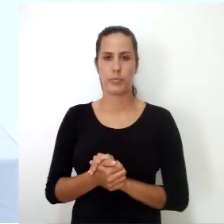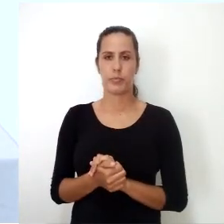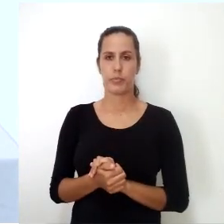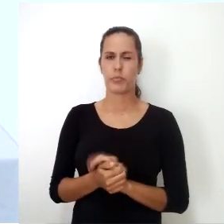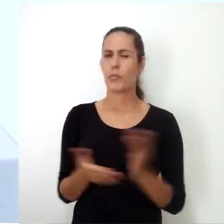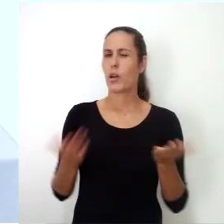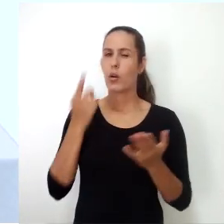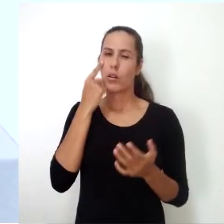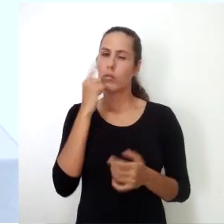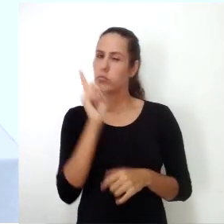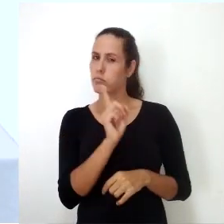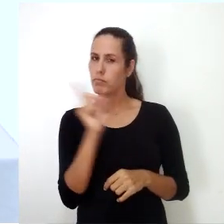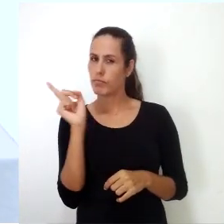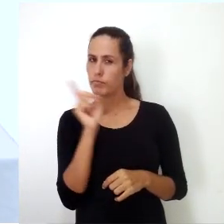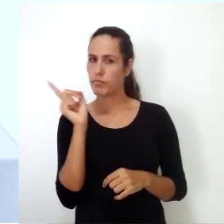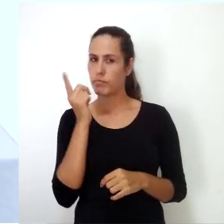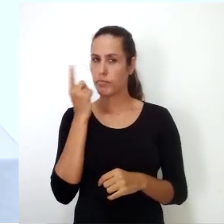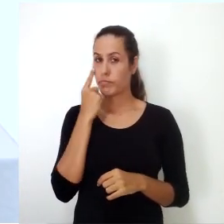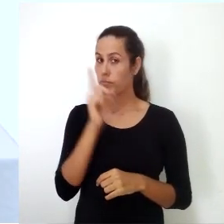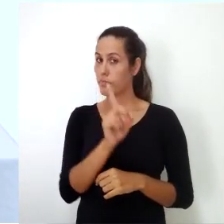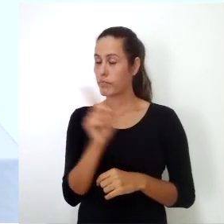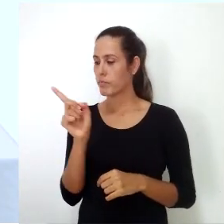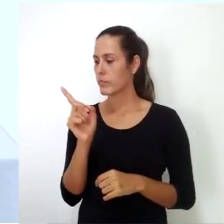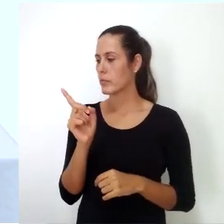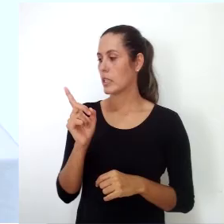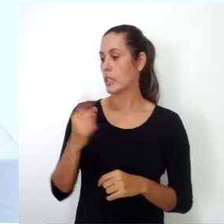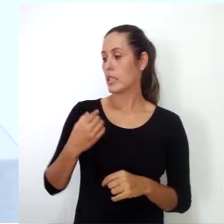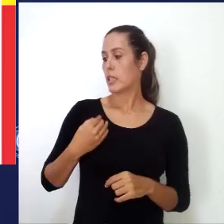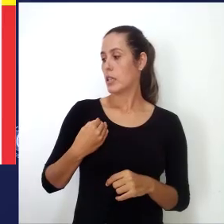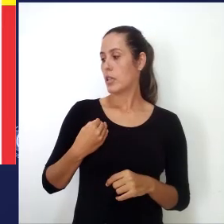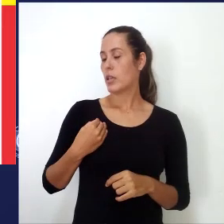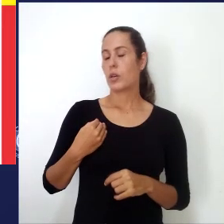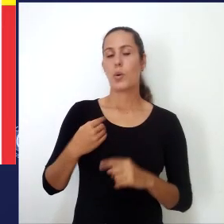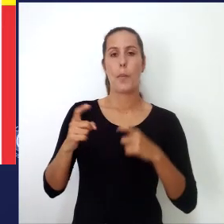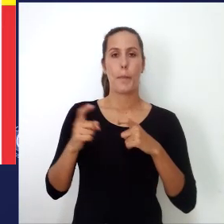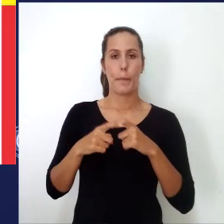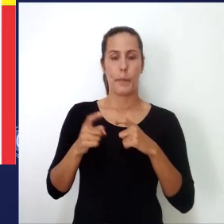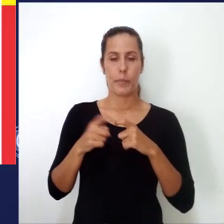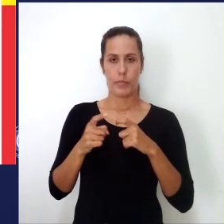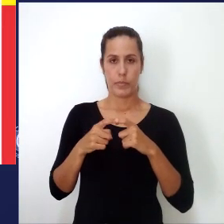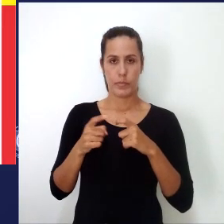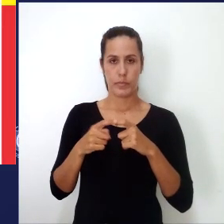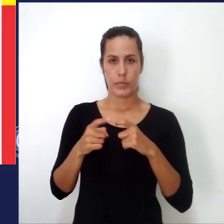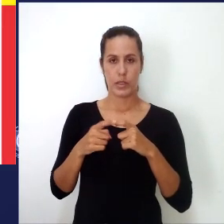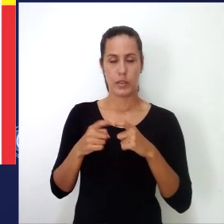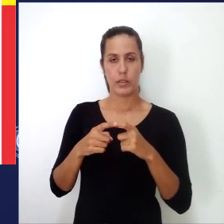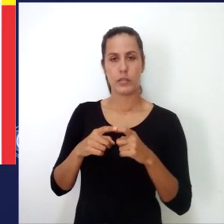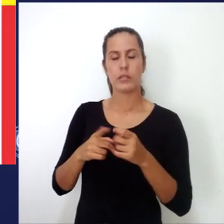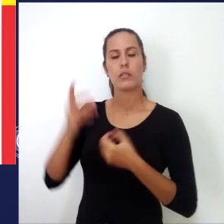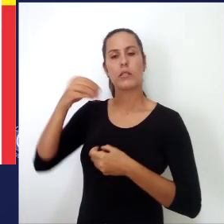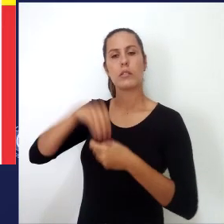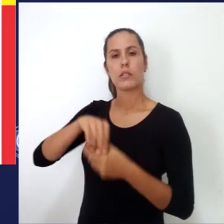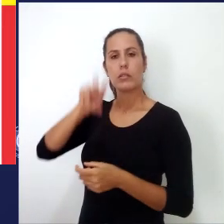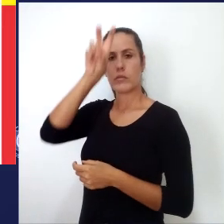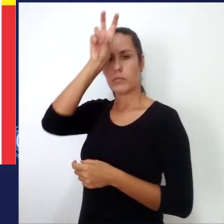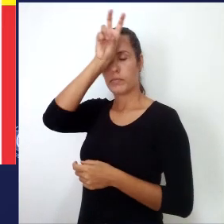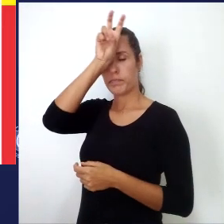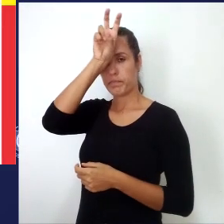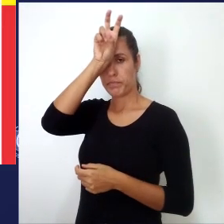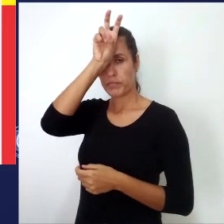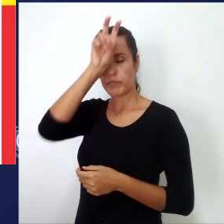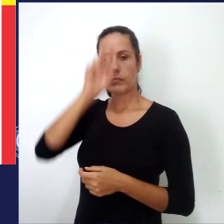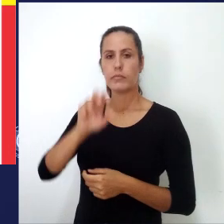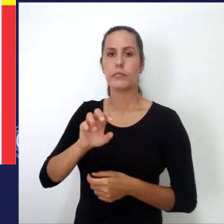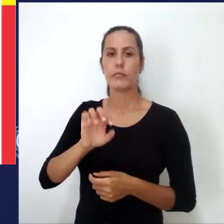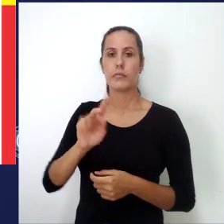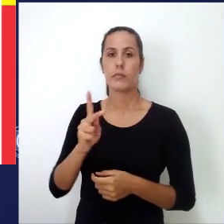laboratório. Né? Eu gostaria que vocês agora observassem aí na telinha. Né? Existe o médico grego